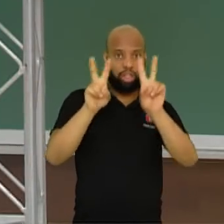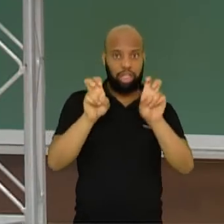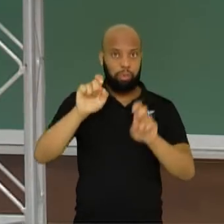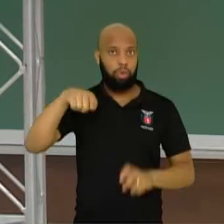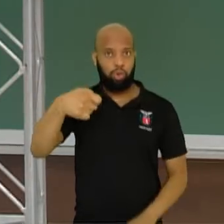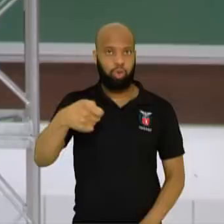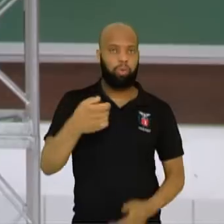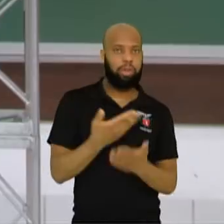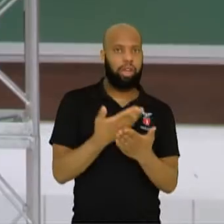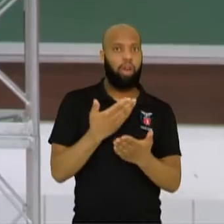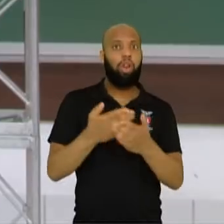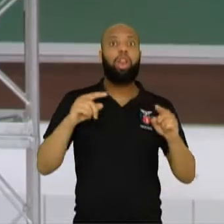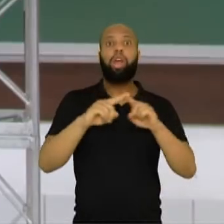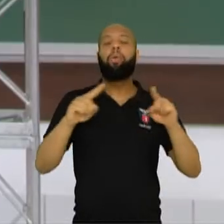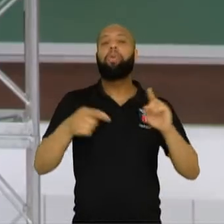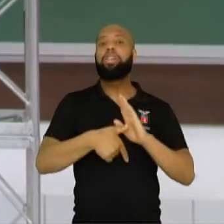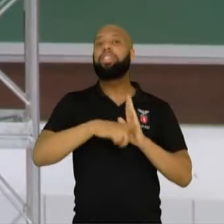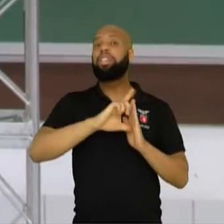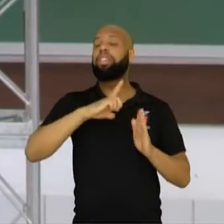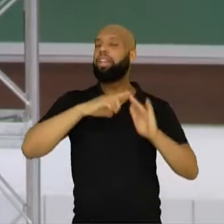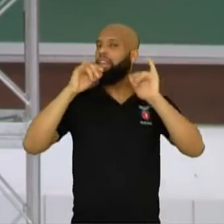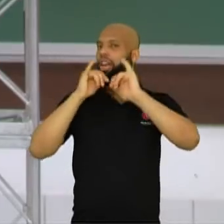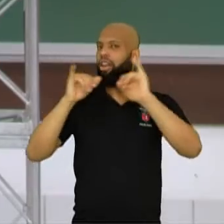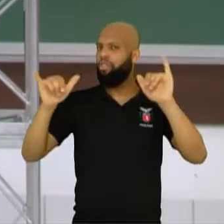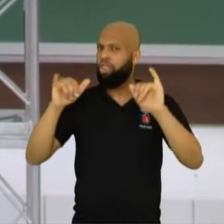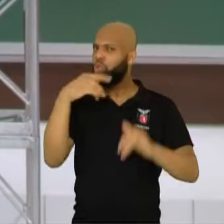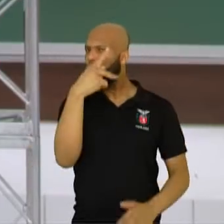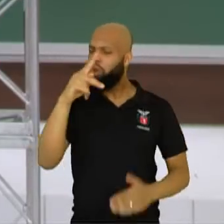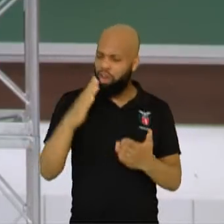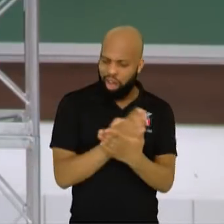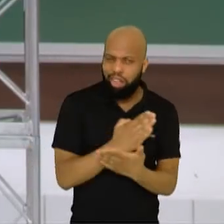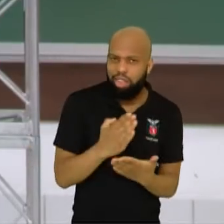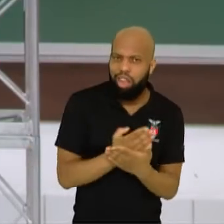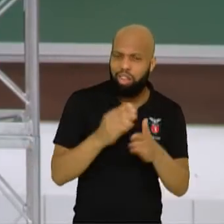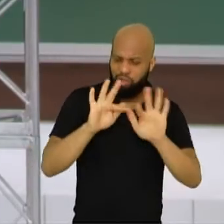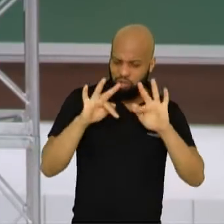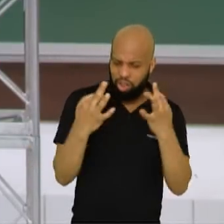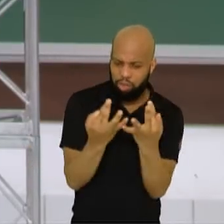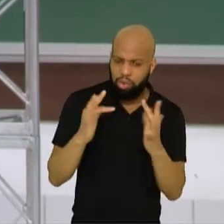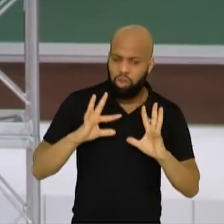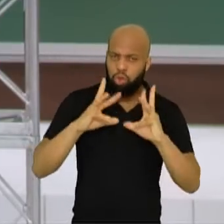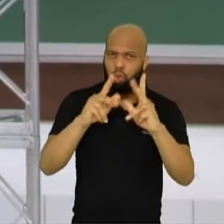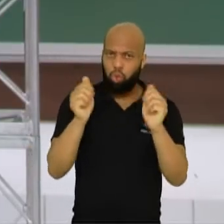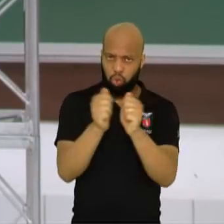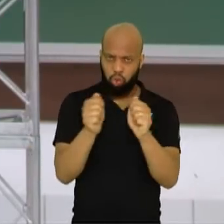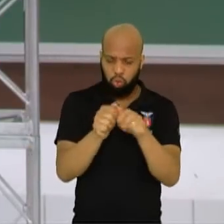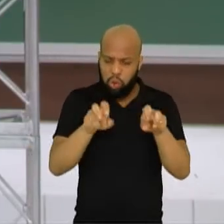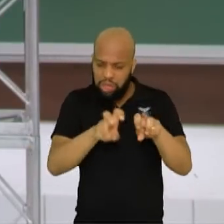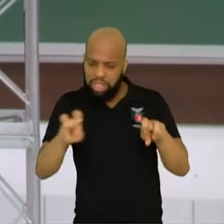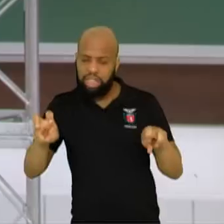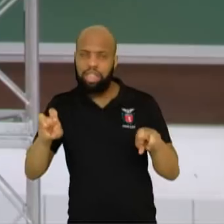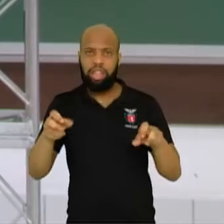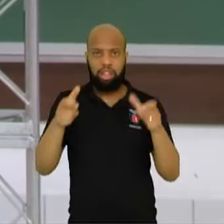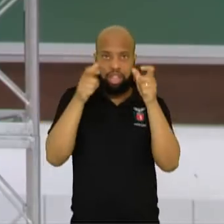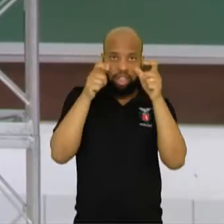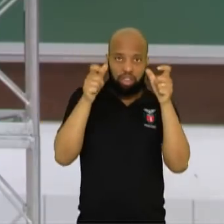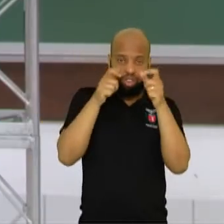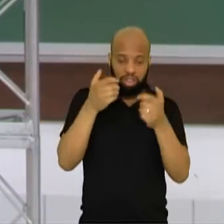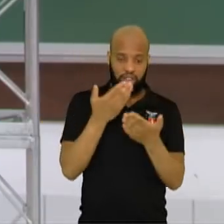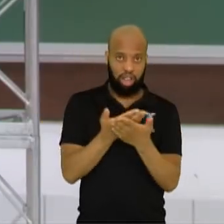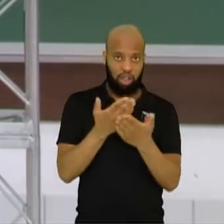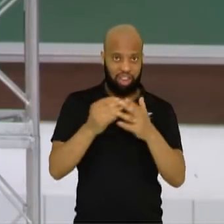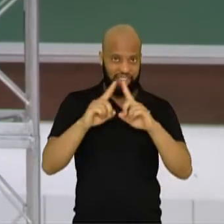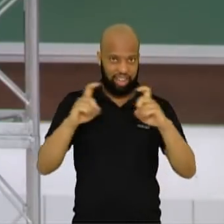aula, vamos para os recadinhos? Cadê o seu caderno? Cadê a sua família? Está todo mundo na sala reunido para assistir a aula de ciências? Que bom, espero que